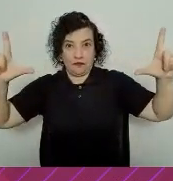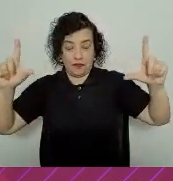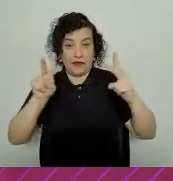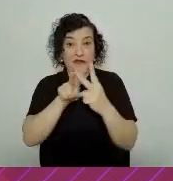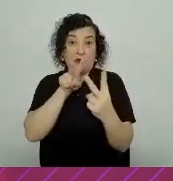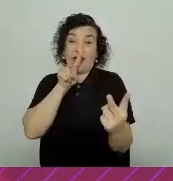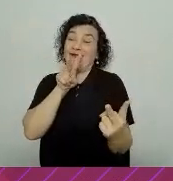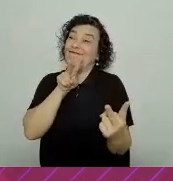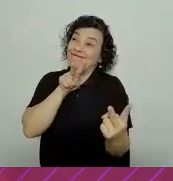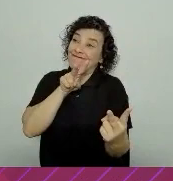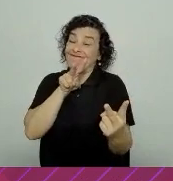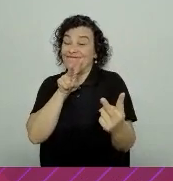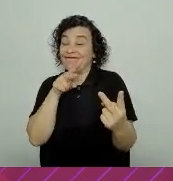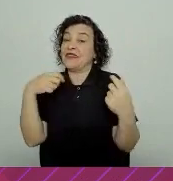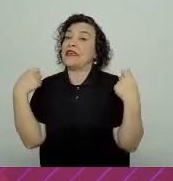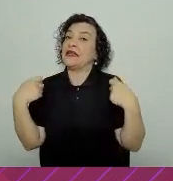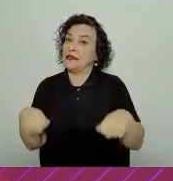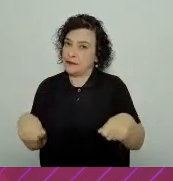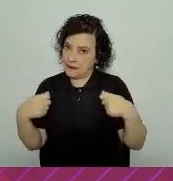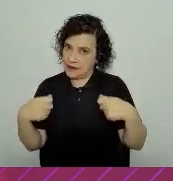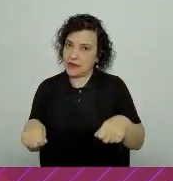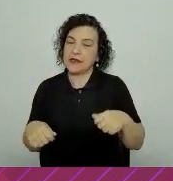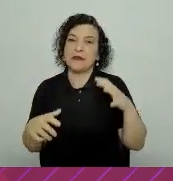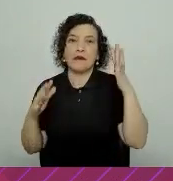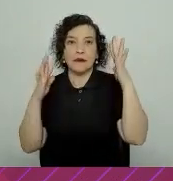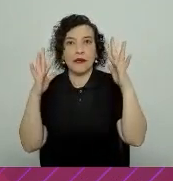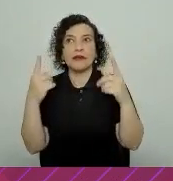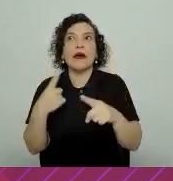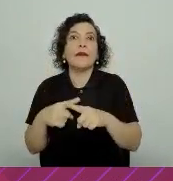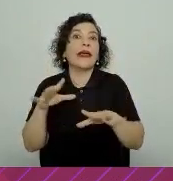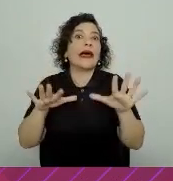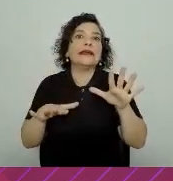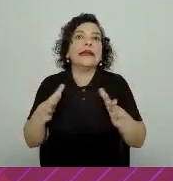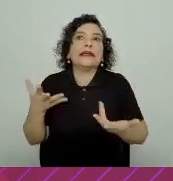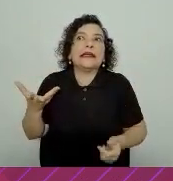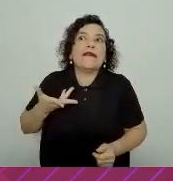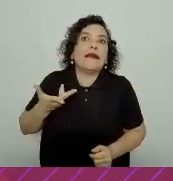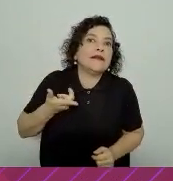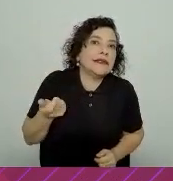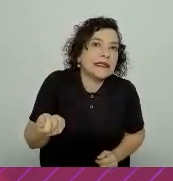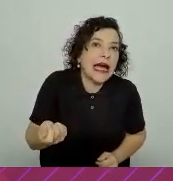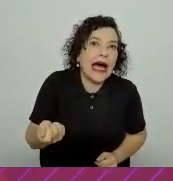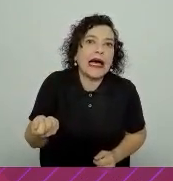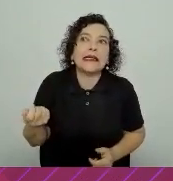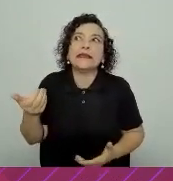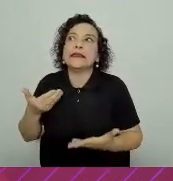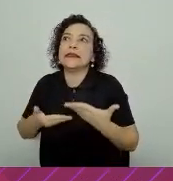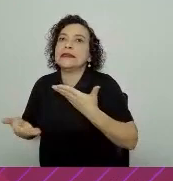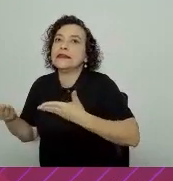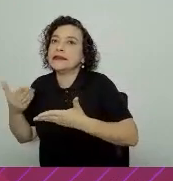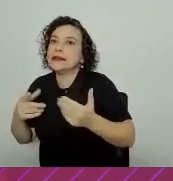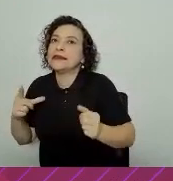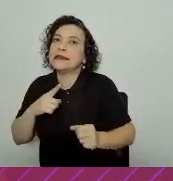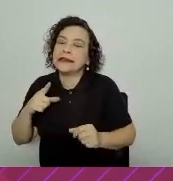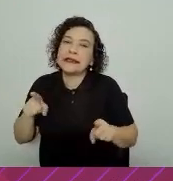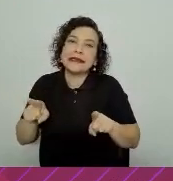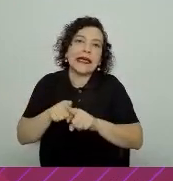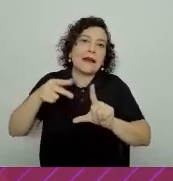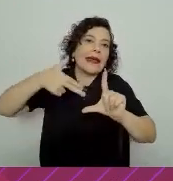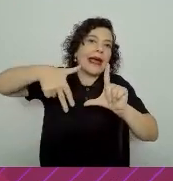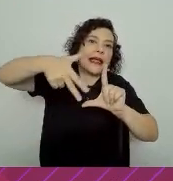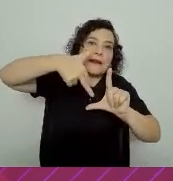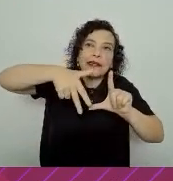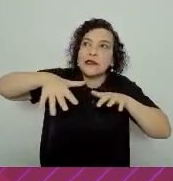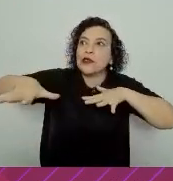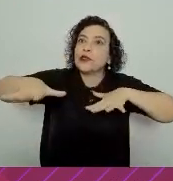a gente tem que pensar porque a gente vai projetar Talvez uma velocidade as interações animações movimento